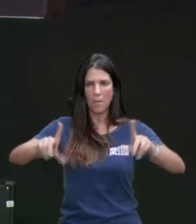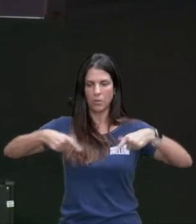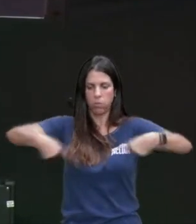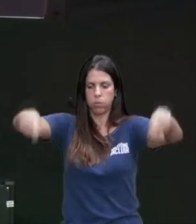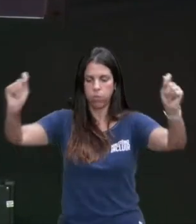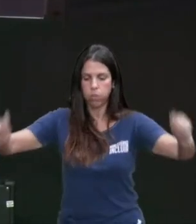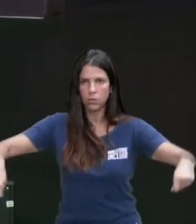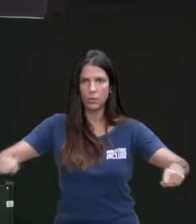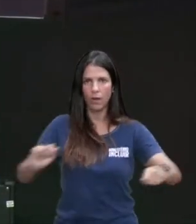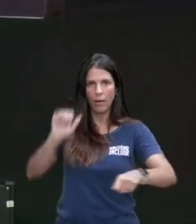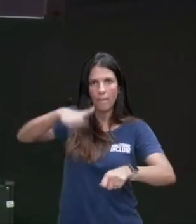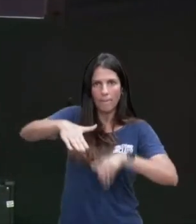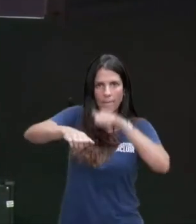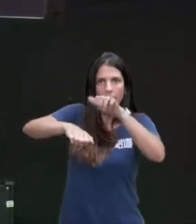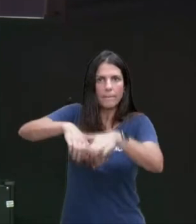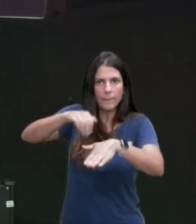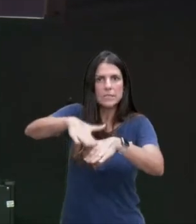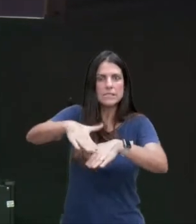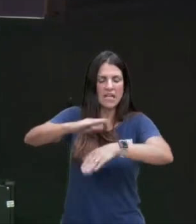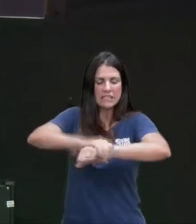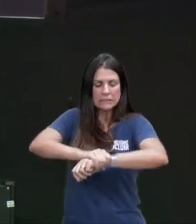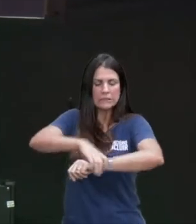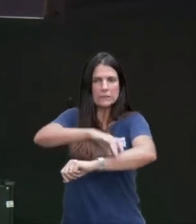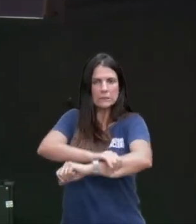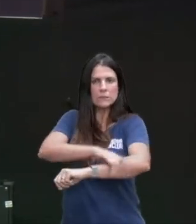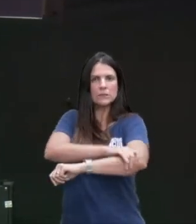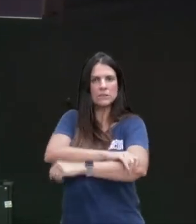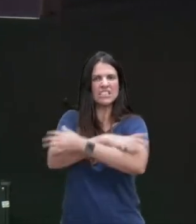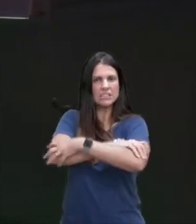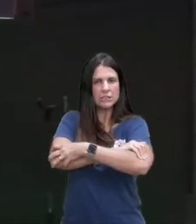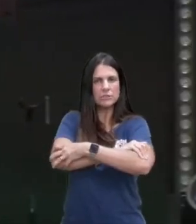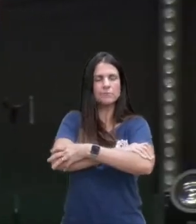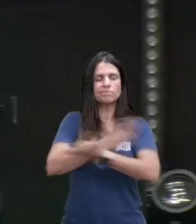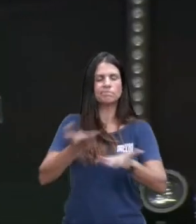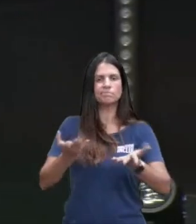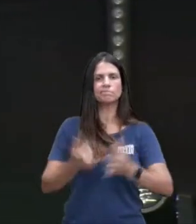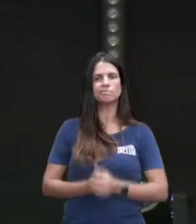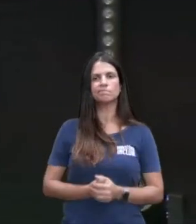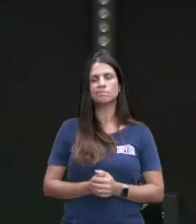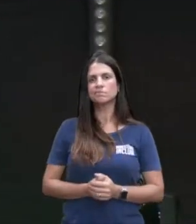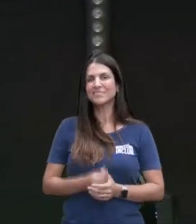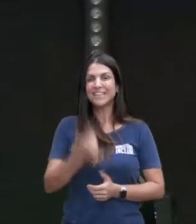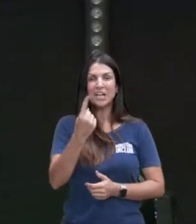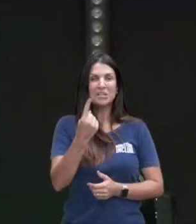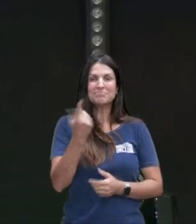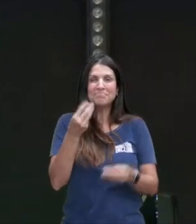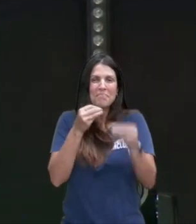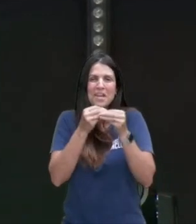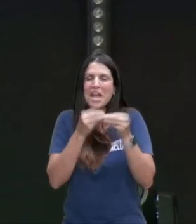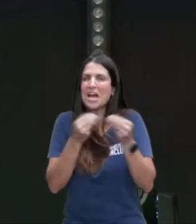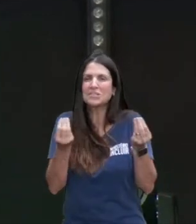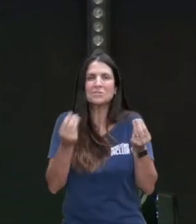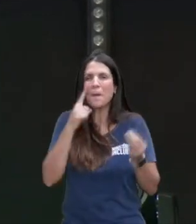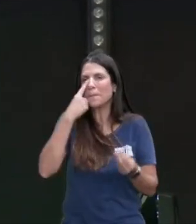no chão para pisar para poder sair dali comecei a estancar o sangue com a toalha de rosto você tá um centímetro do perigo você tá um